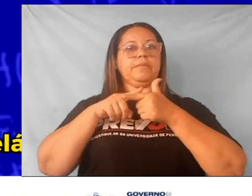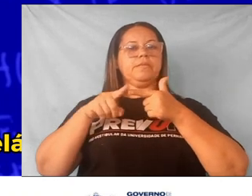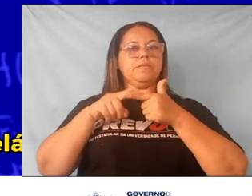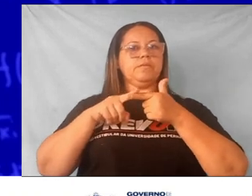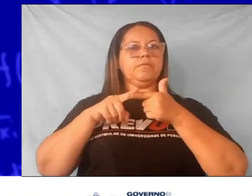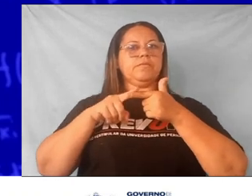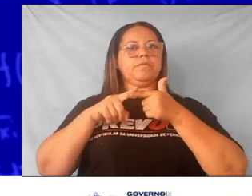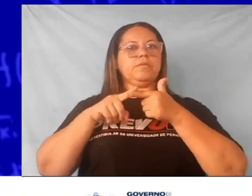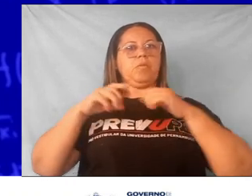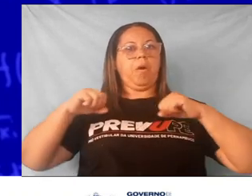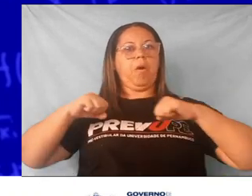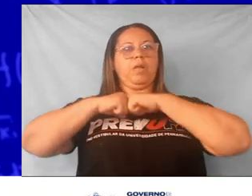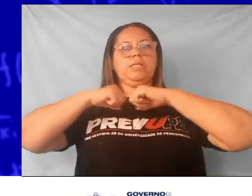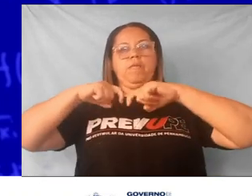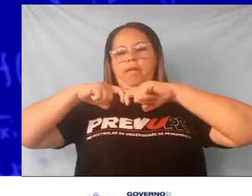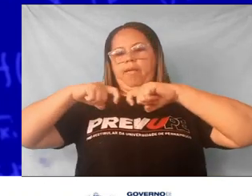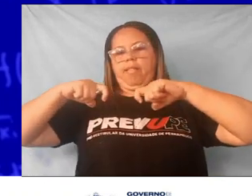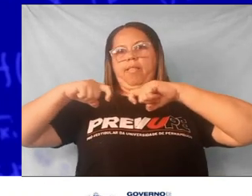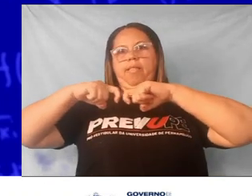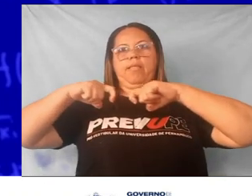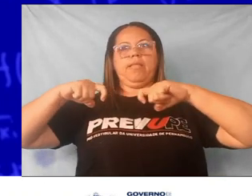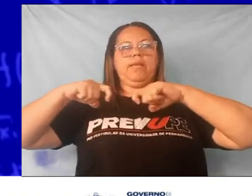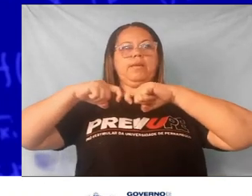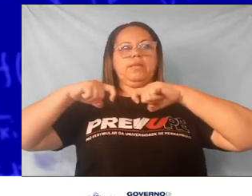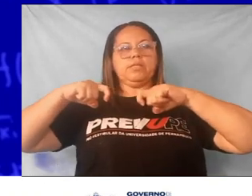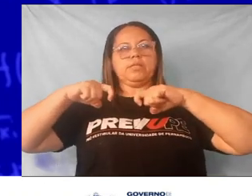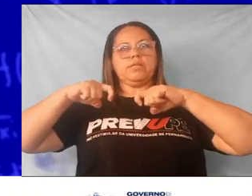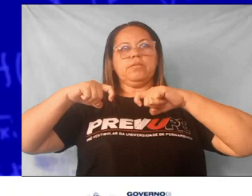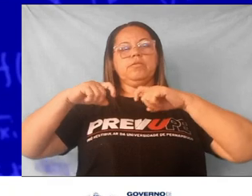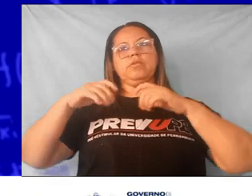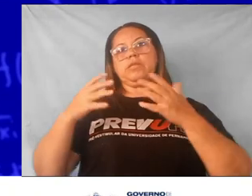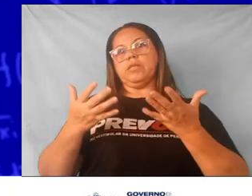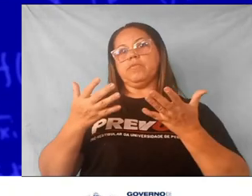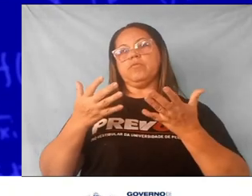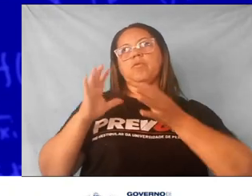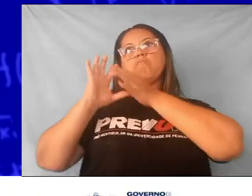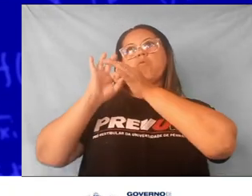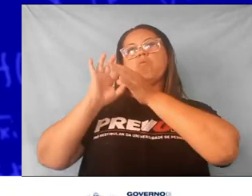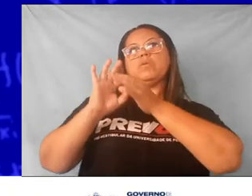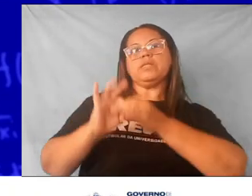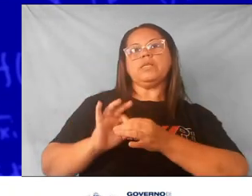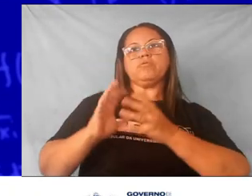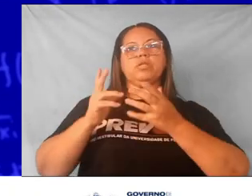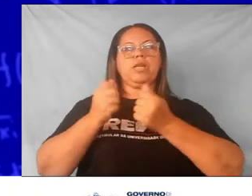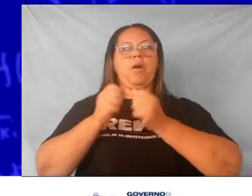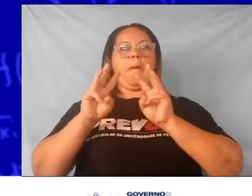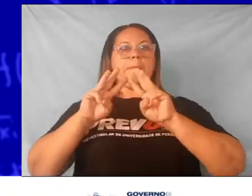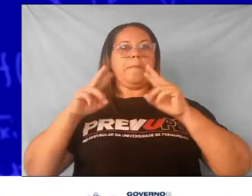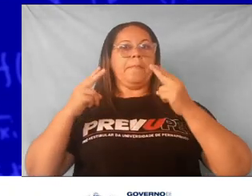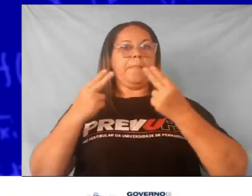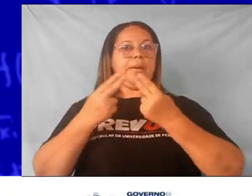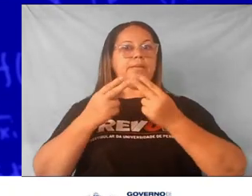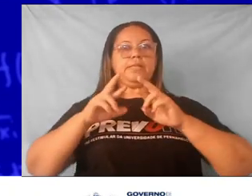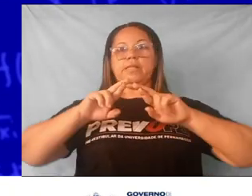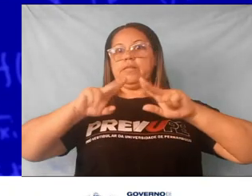se inclusive, né, diante de um contexto mais geral, com massas diferentes, o